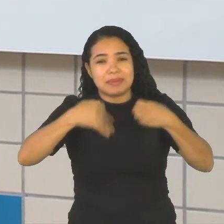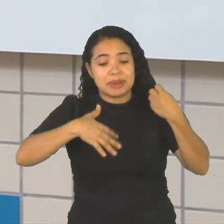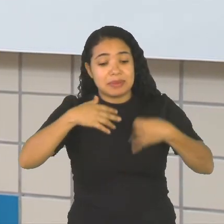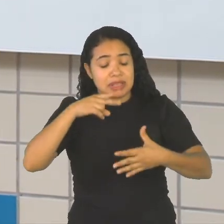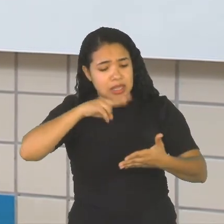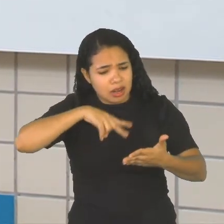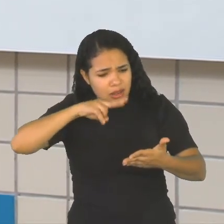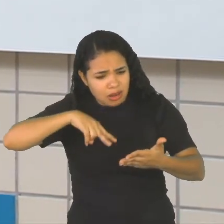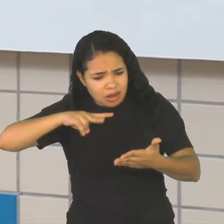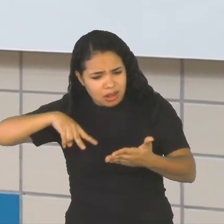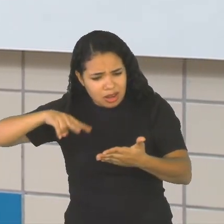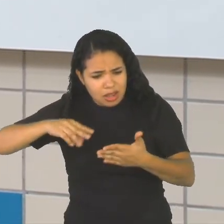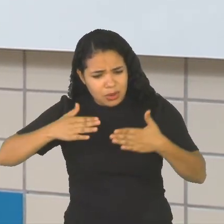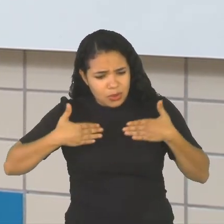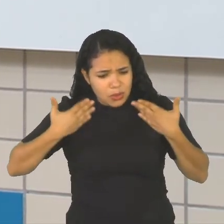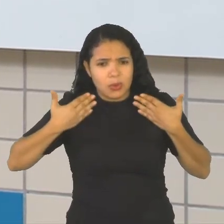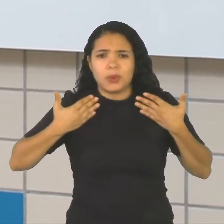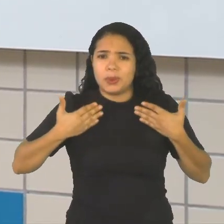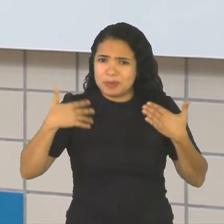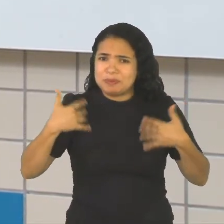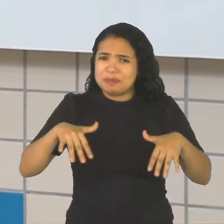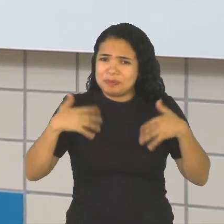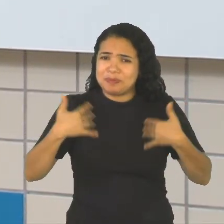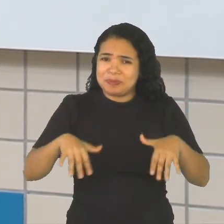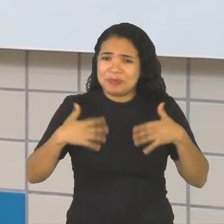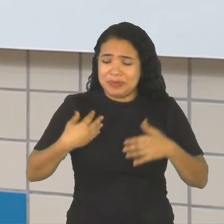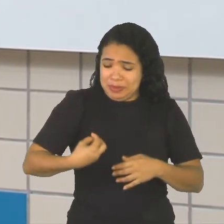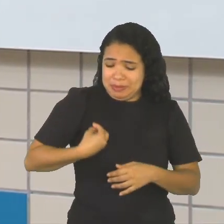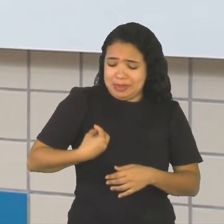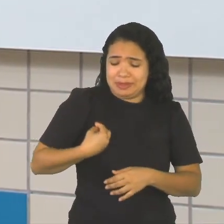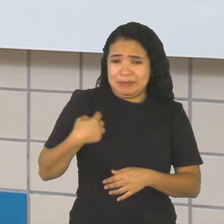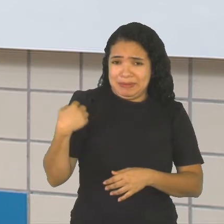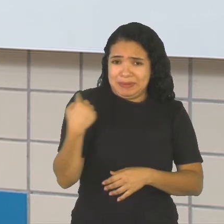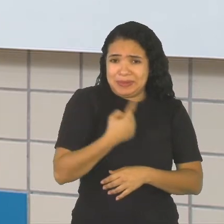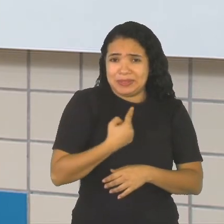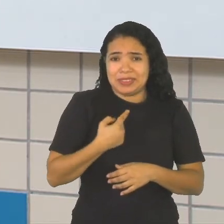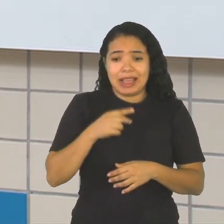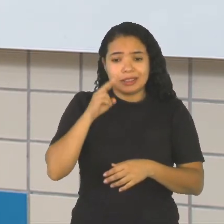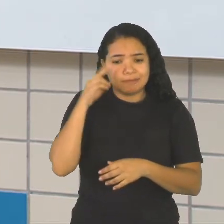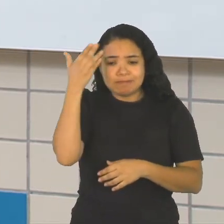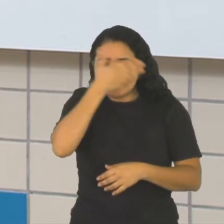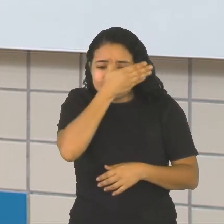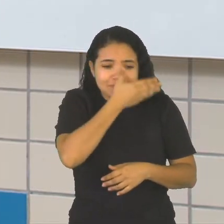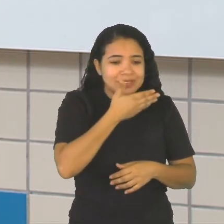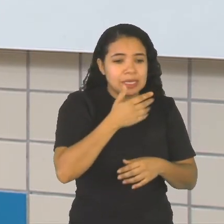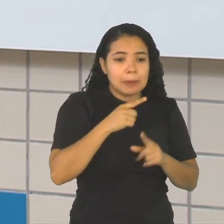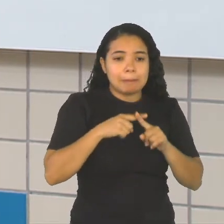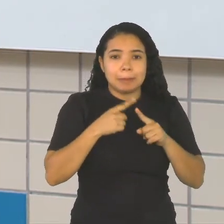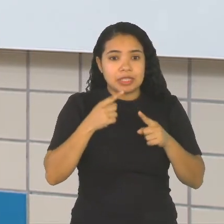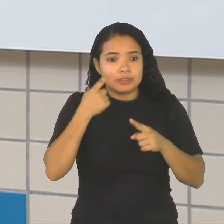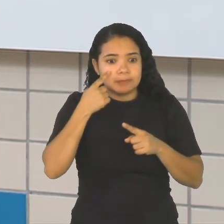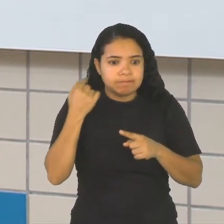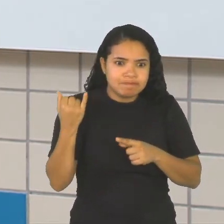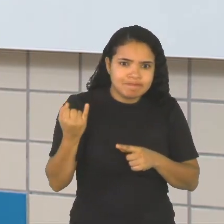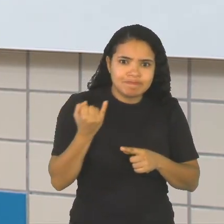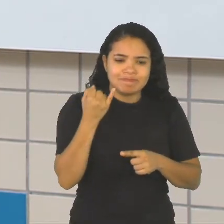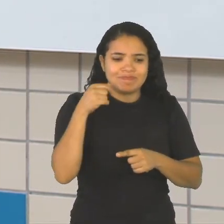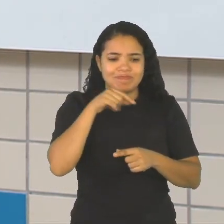E o tanto que eles estão presentes na nossa vida e a gente não vê e não dá valor, né? E aí a gente sabe também algumas